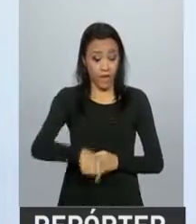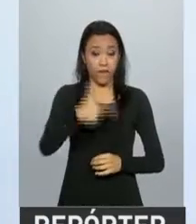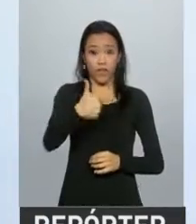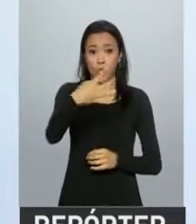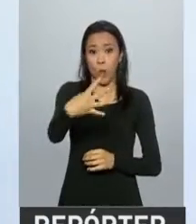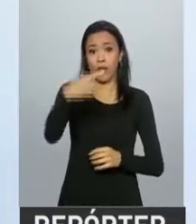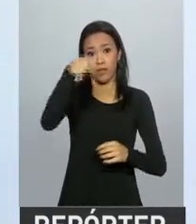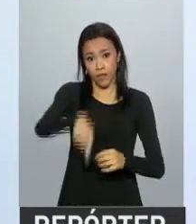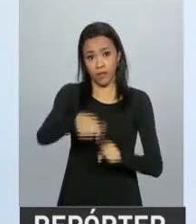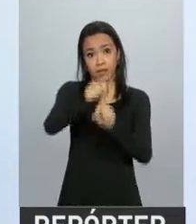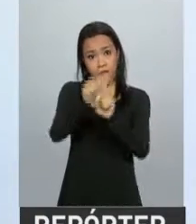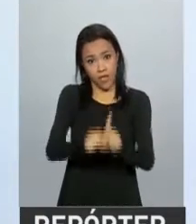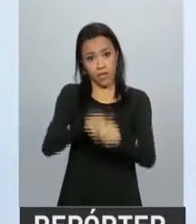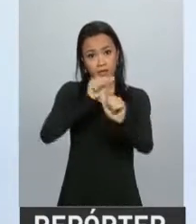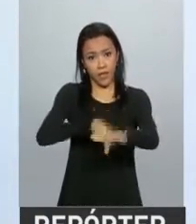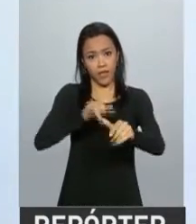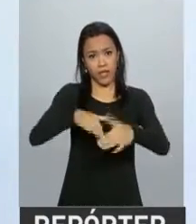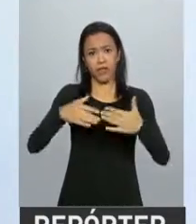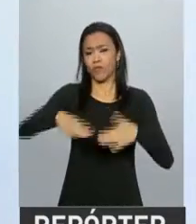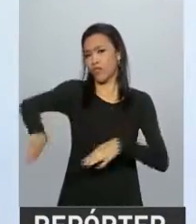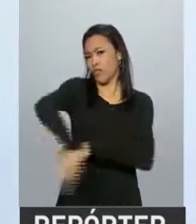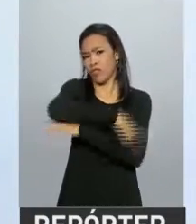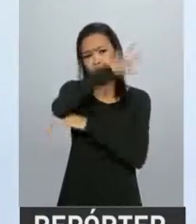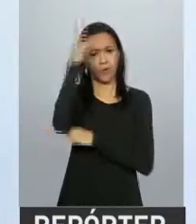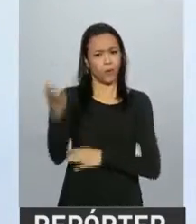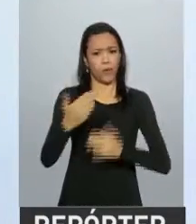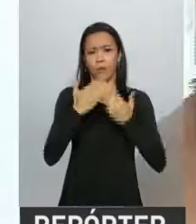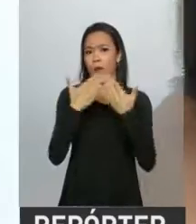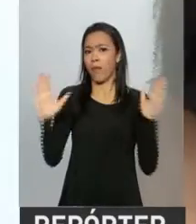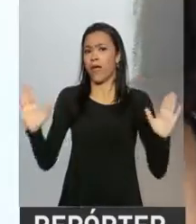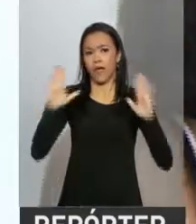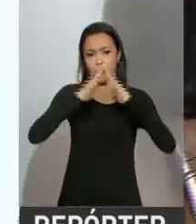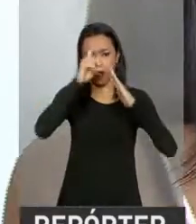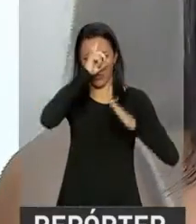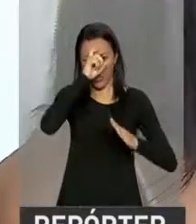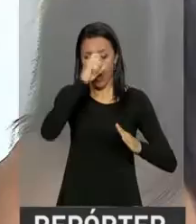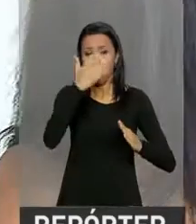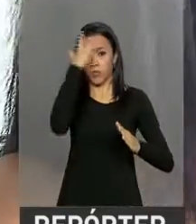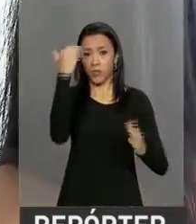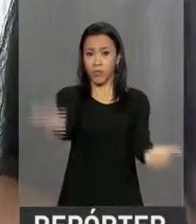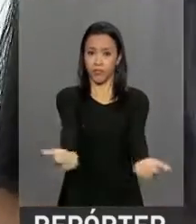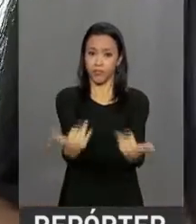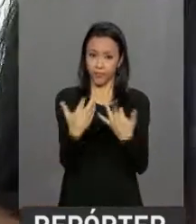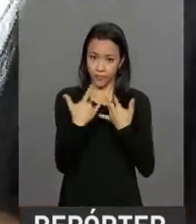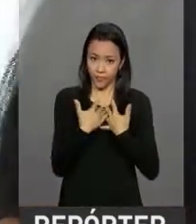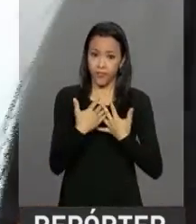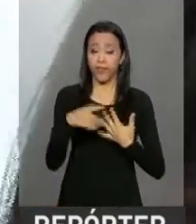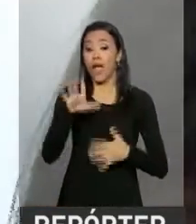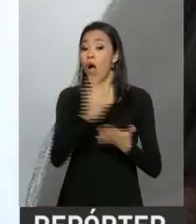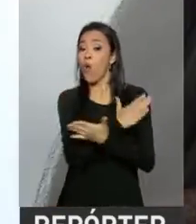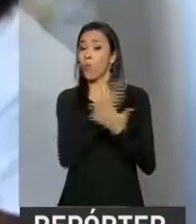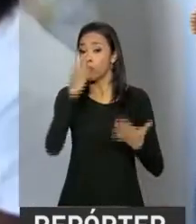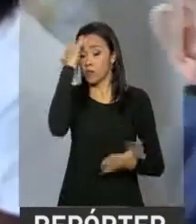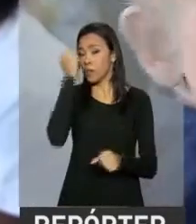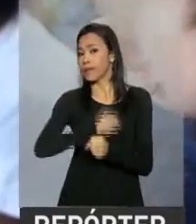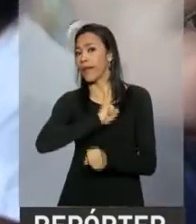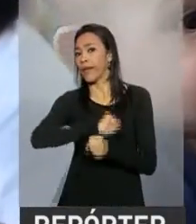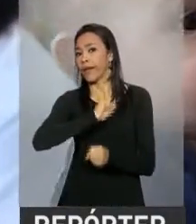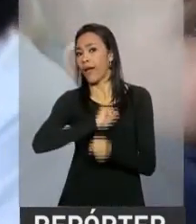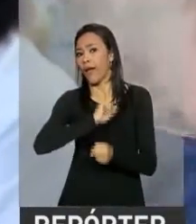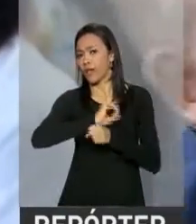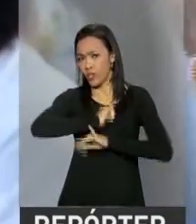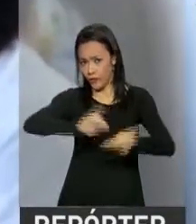desse mês quando os postos estarão abertos durante todo dia para atender a população mas tem muita gente que não espera as campanhas para se proteger